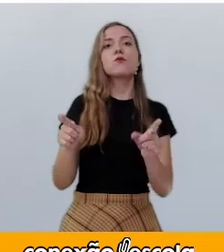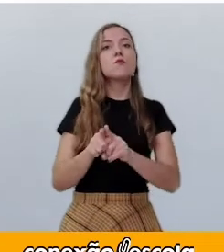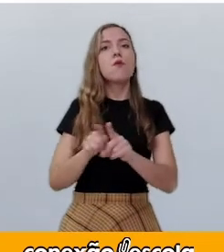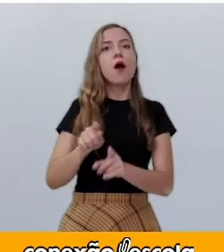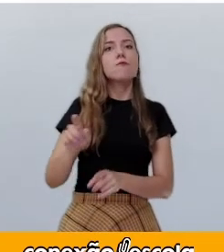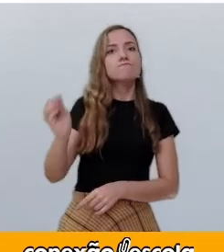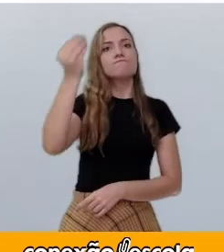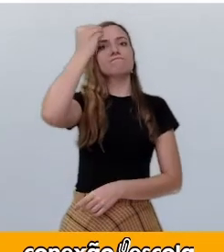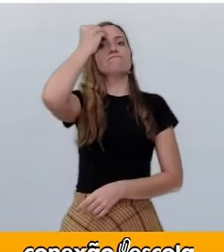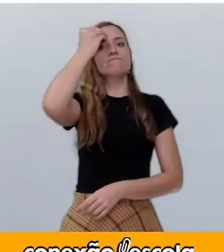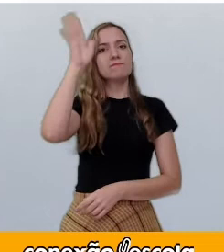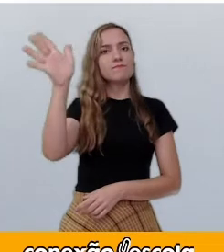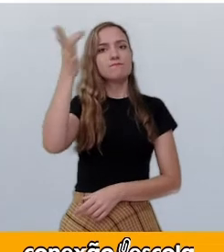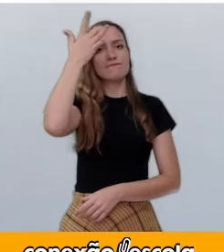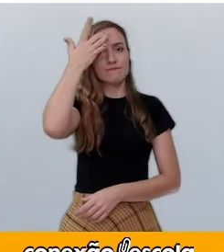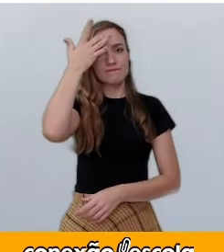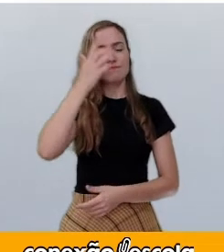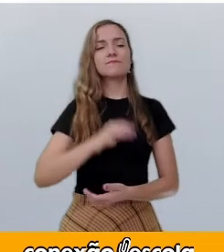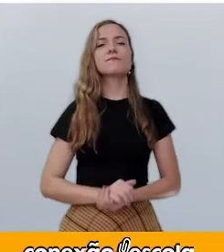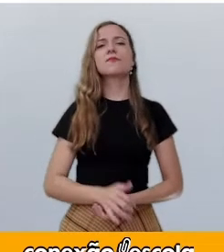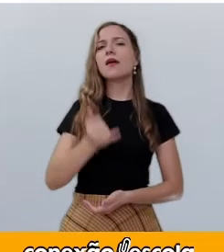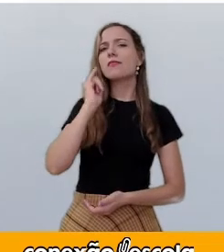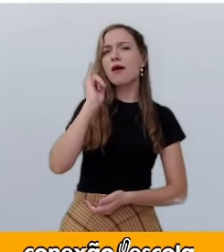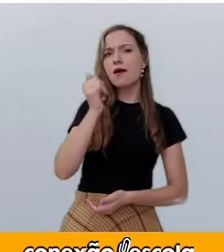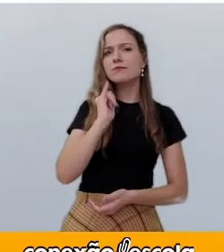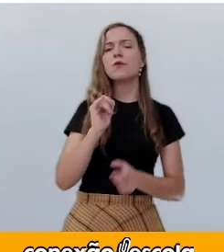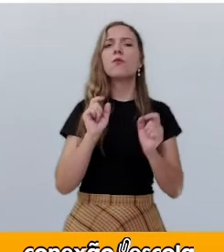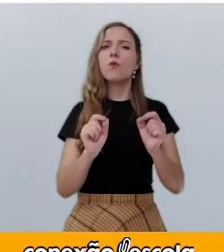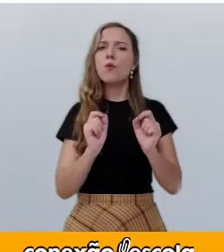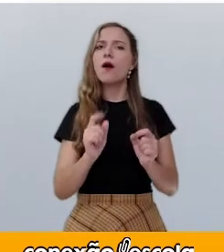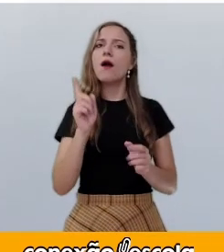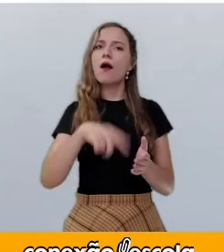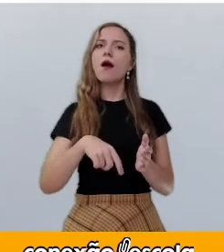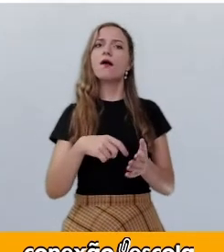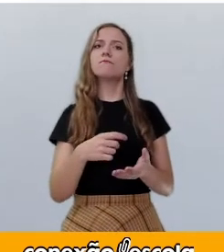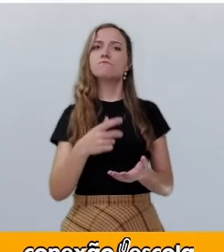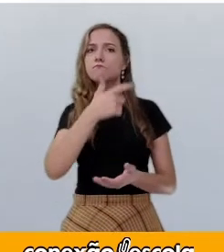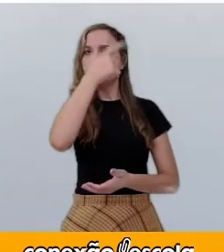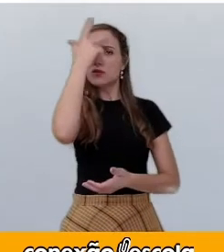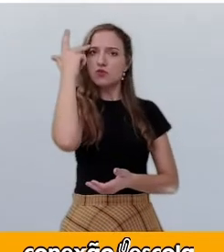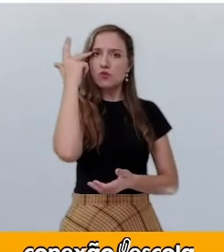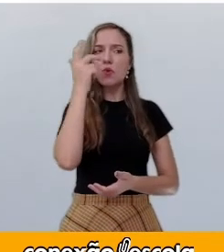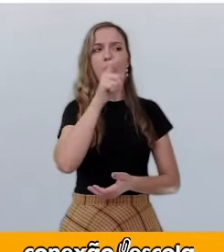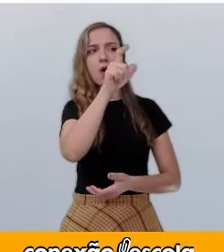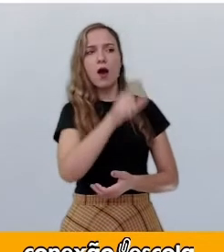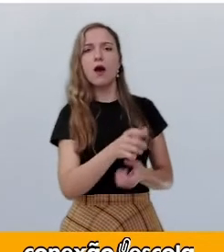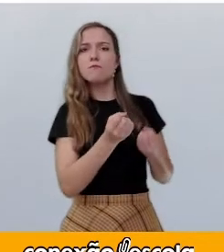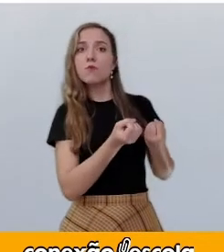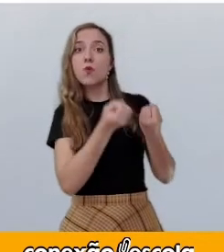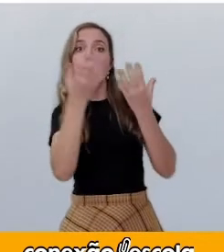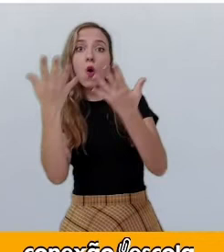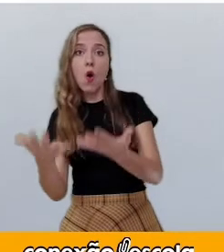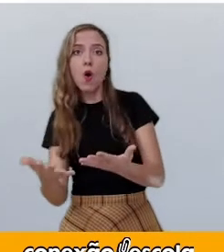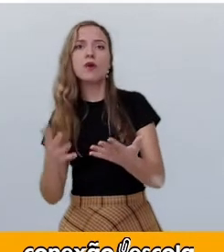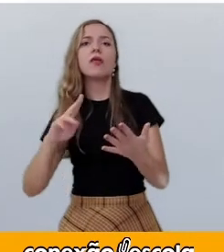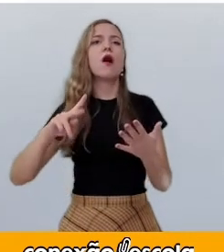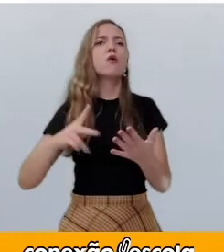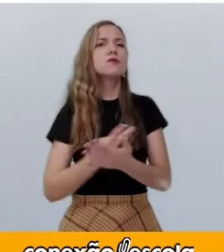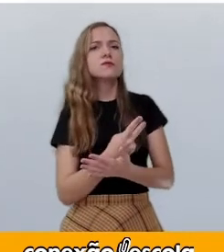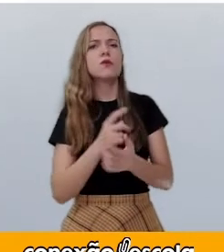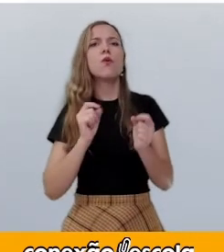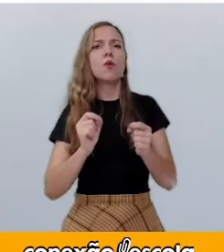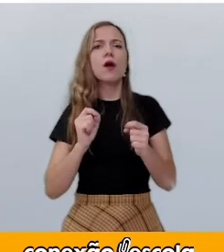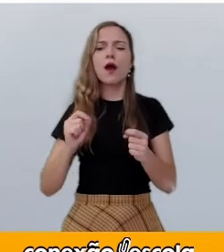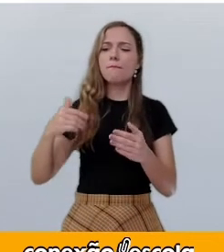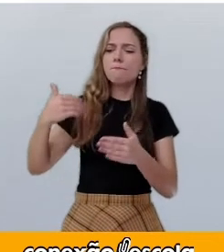o texto narrativo é o relato feito por alguém de algo de uma